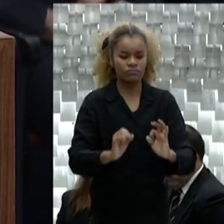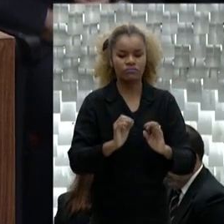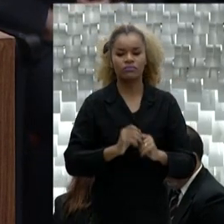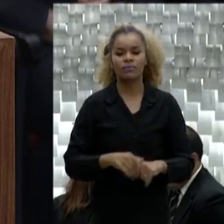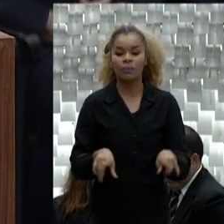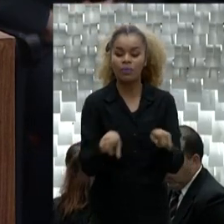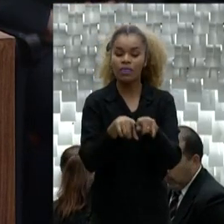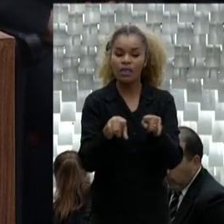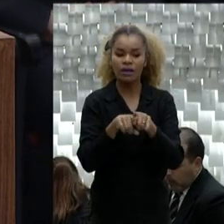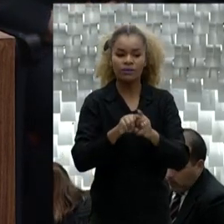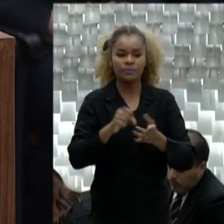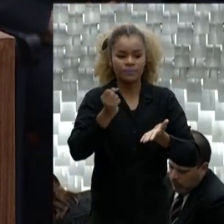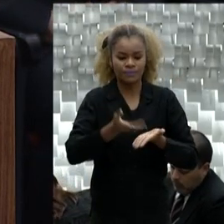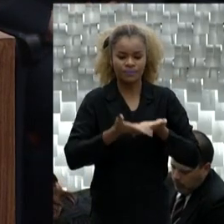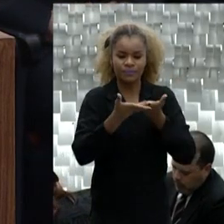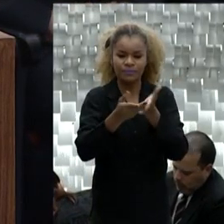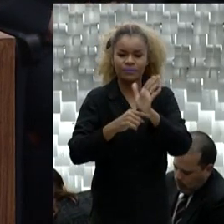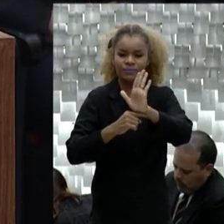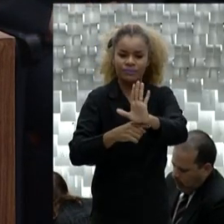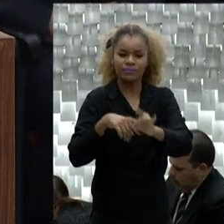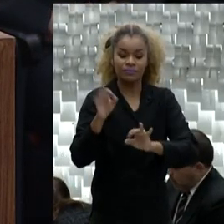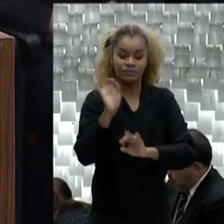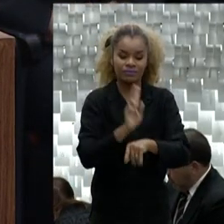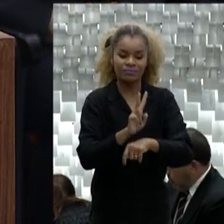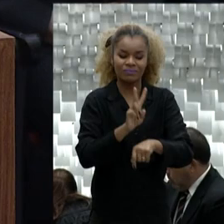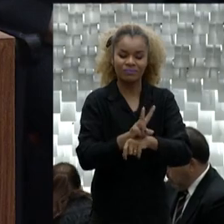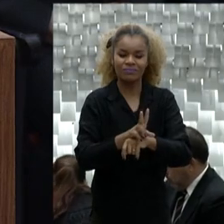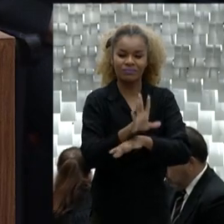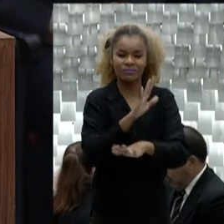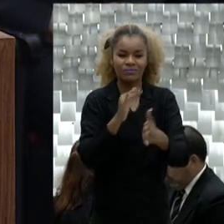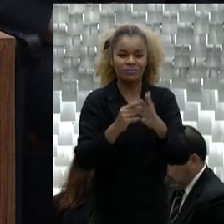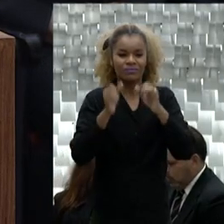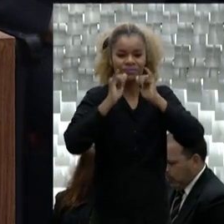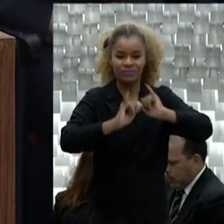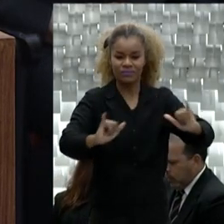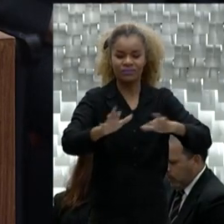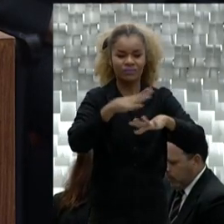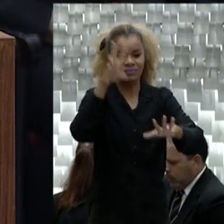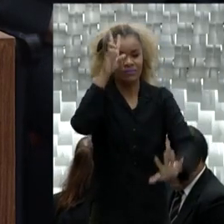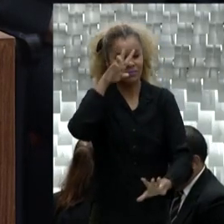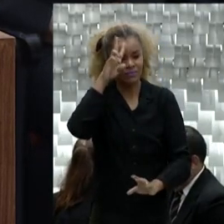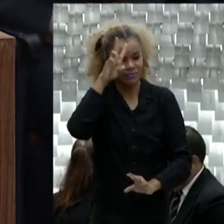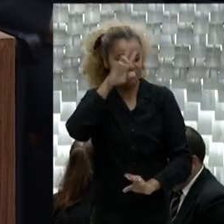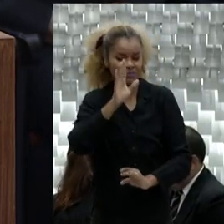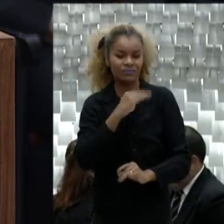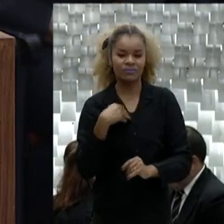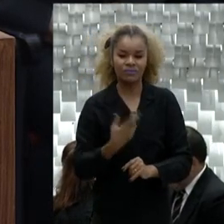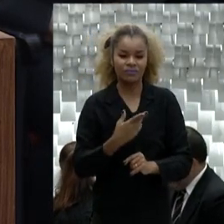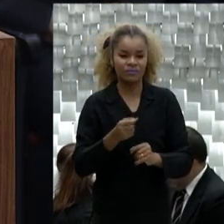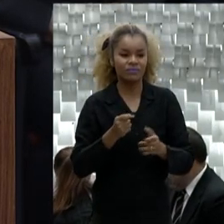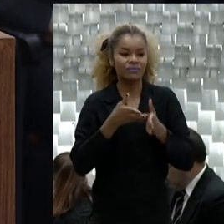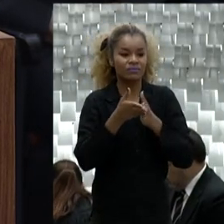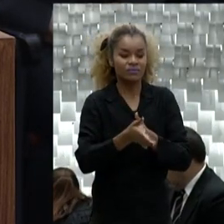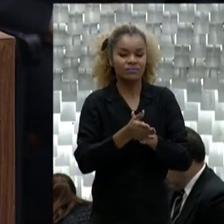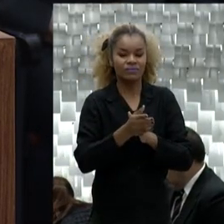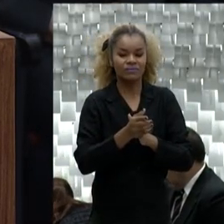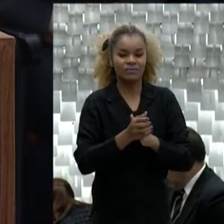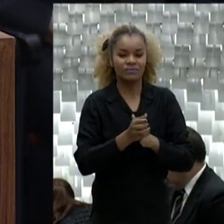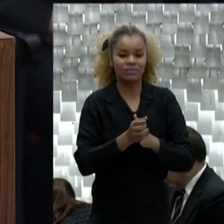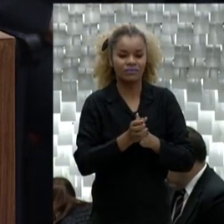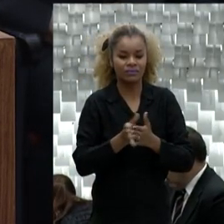também contribuímos para a preservação e difusão da história por meio da